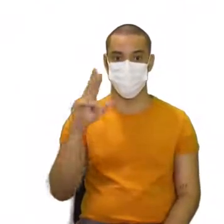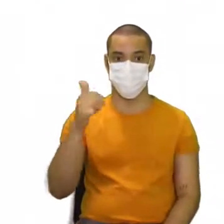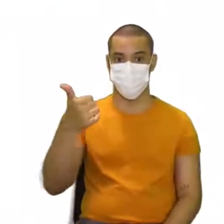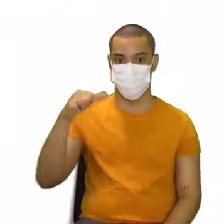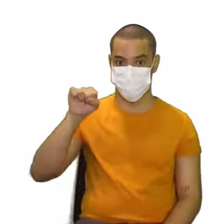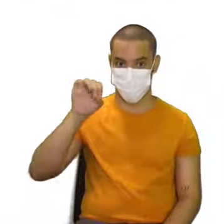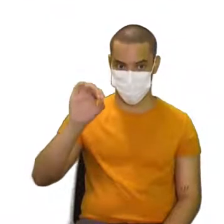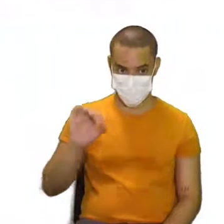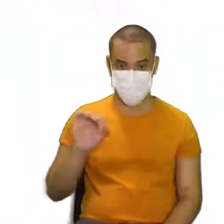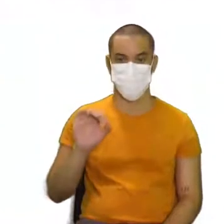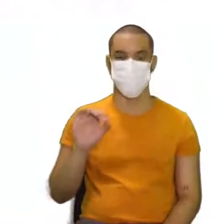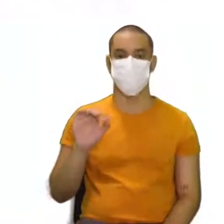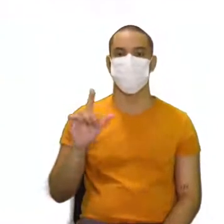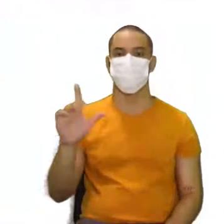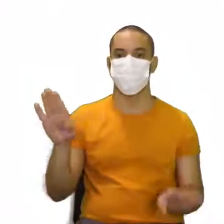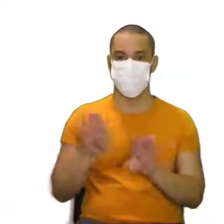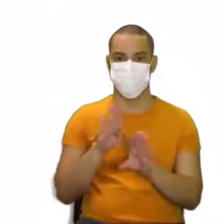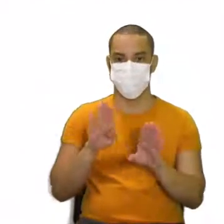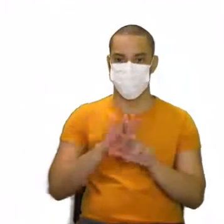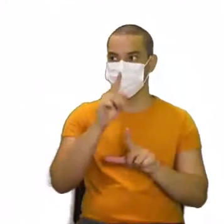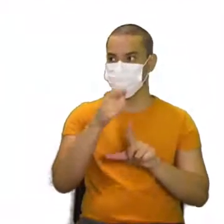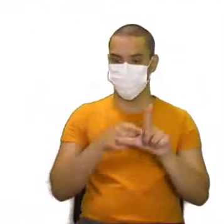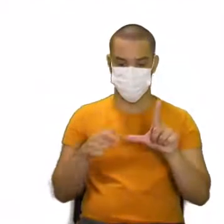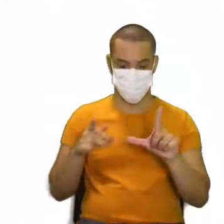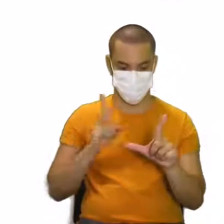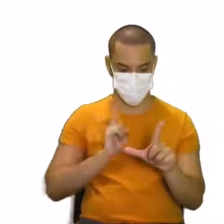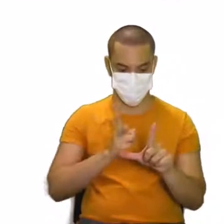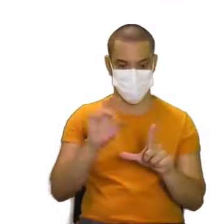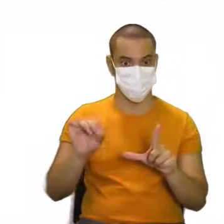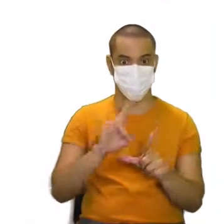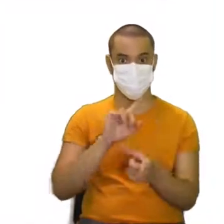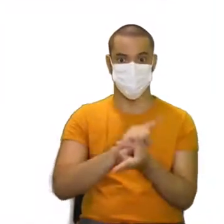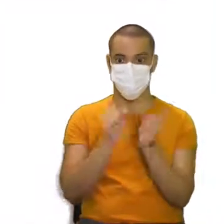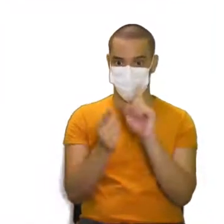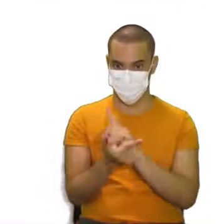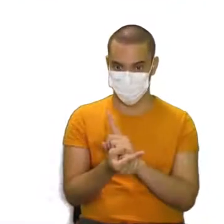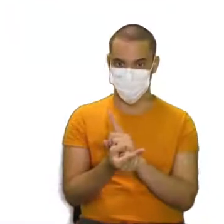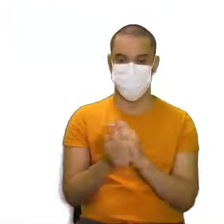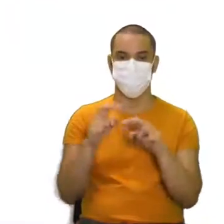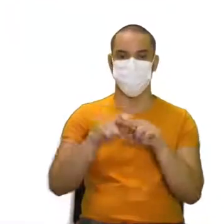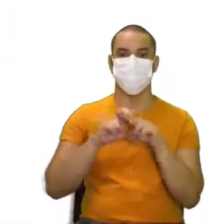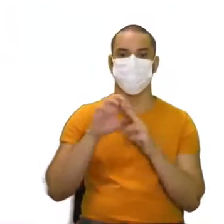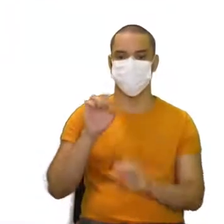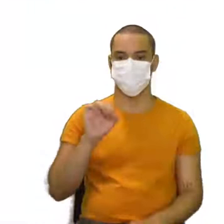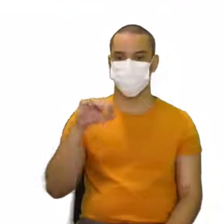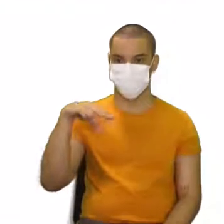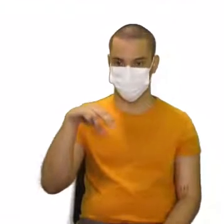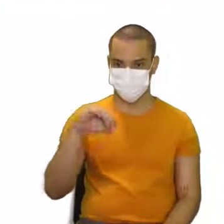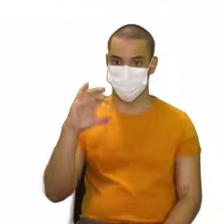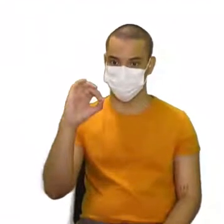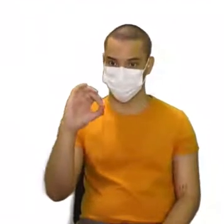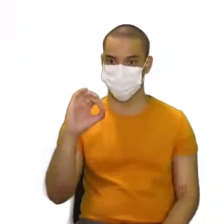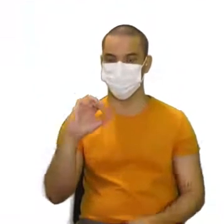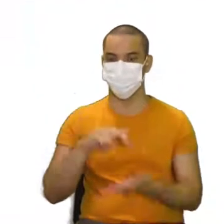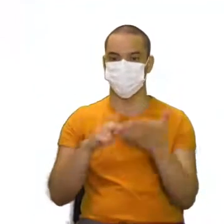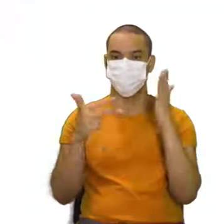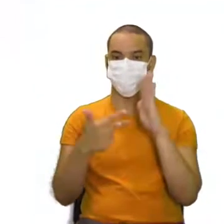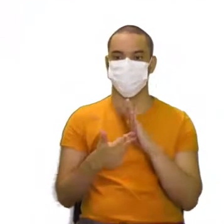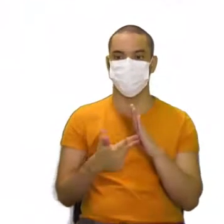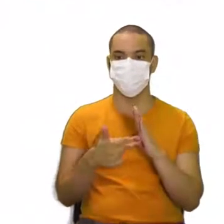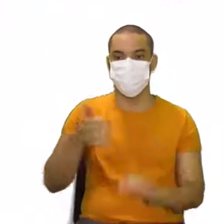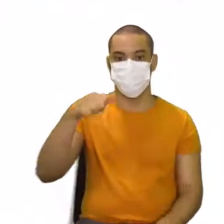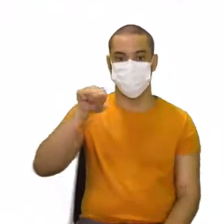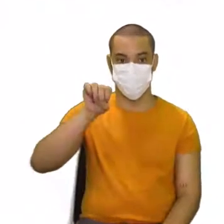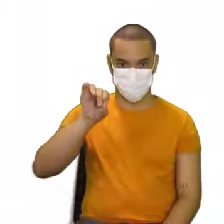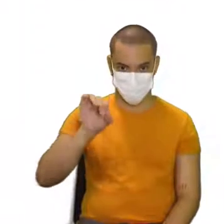paralela mesmo sentido paralela e sentidos opostos então sendo de zero é sendo de 0 a